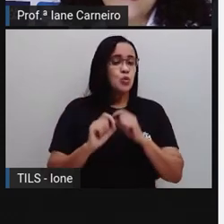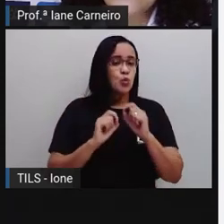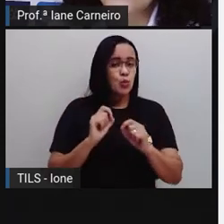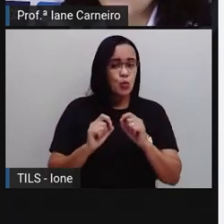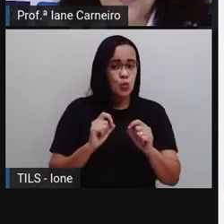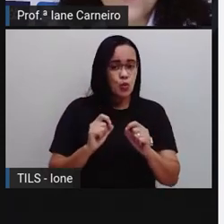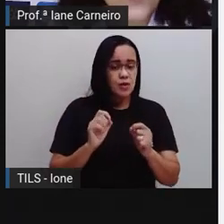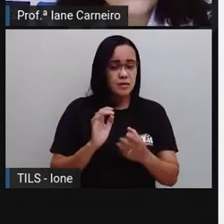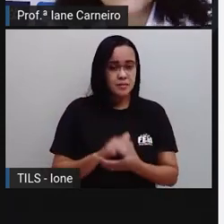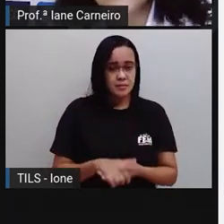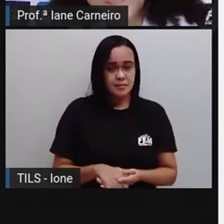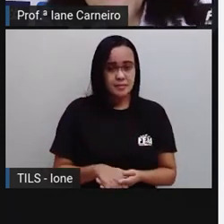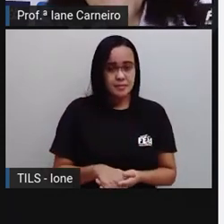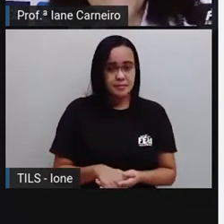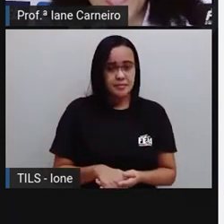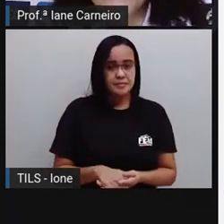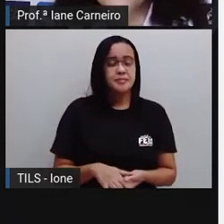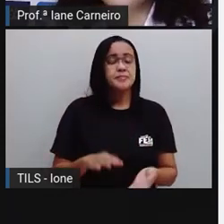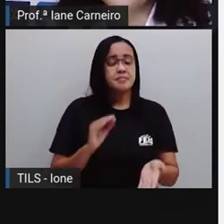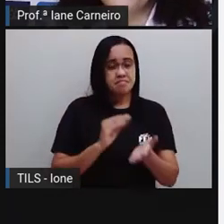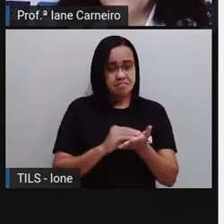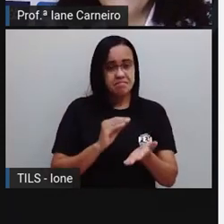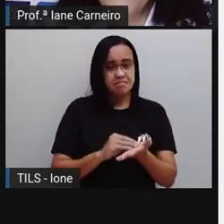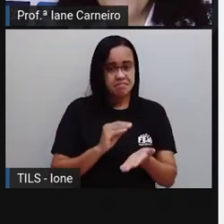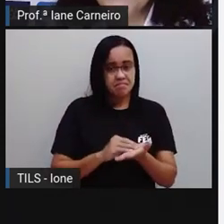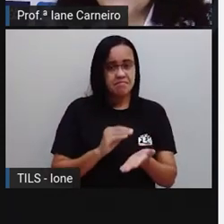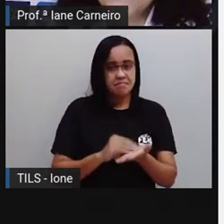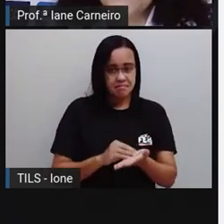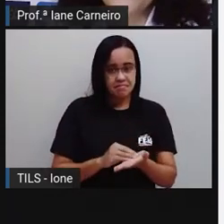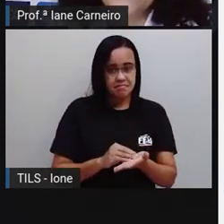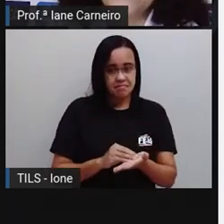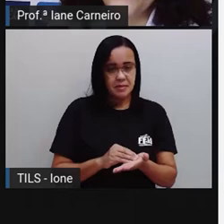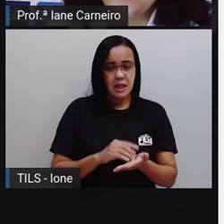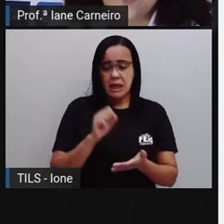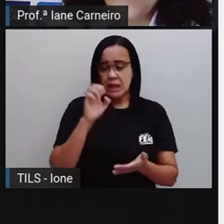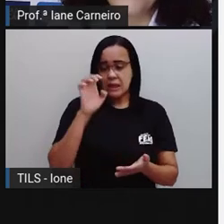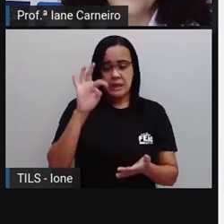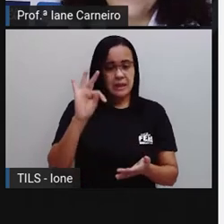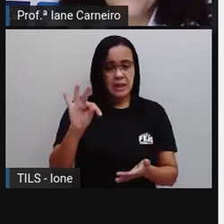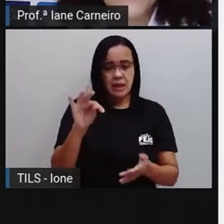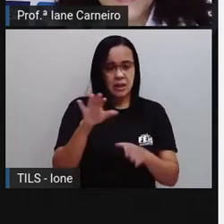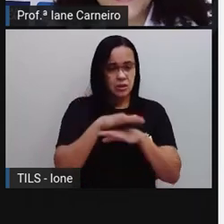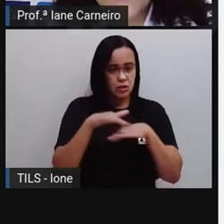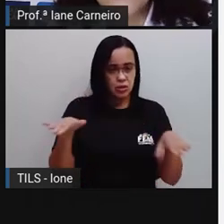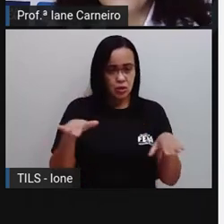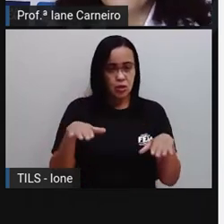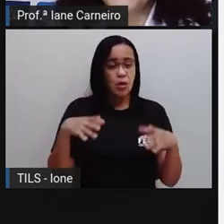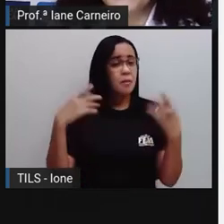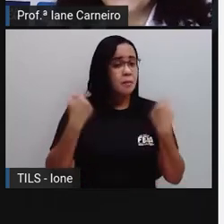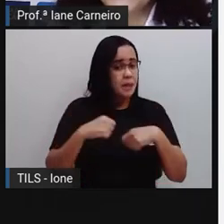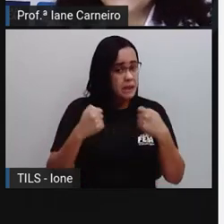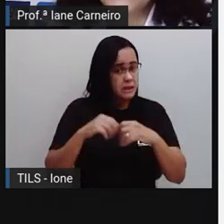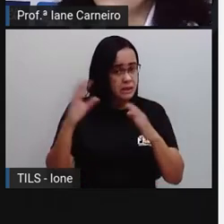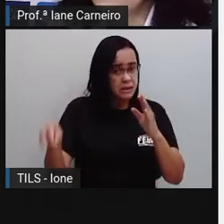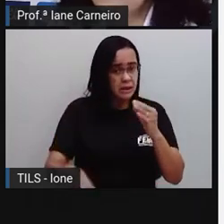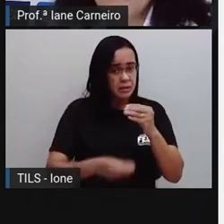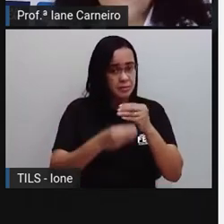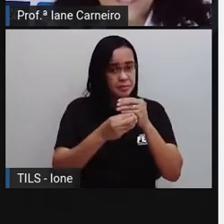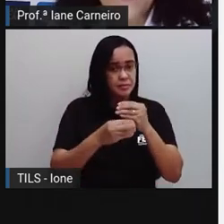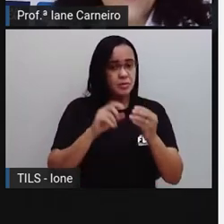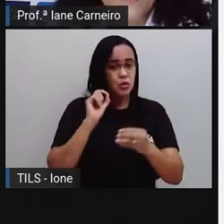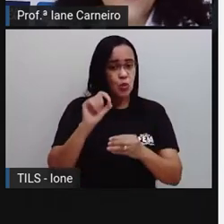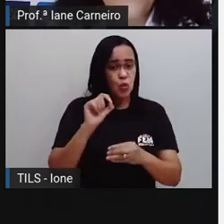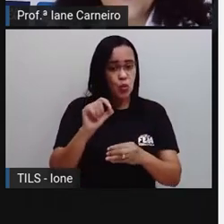usar só consoante de né só para formar sílabas se fosse com a vogal poderia mas a letra